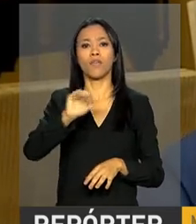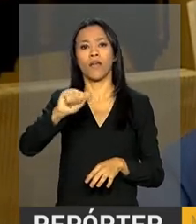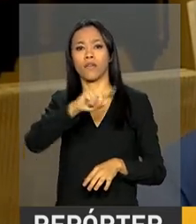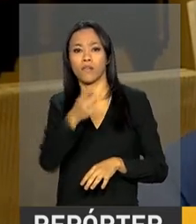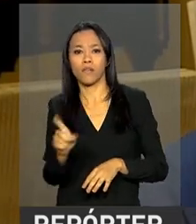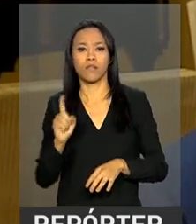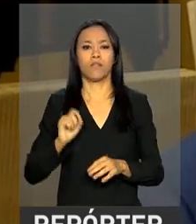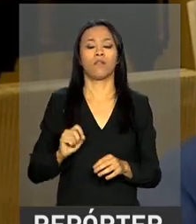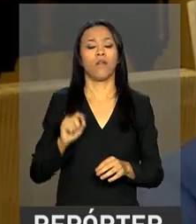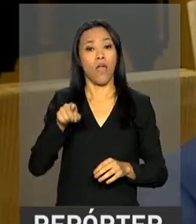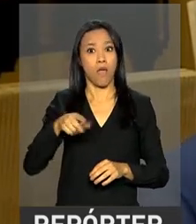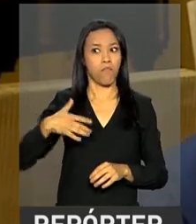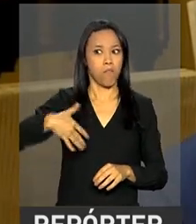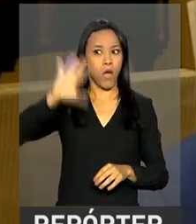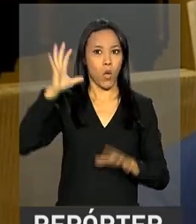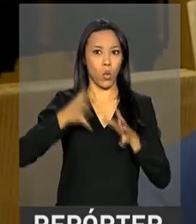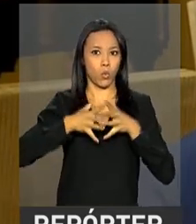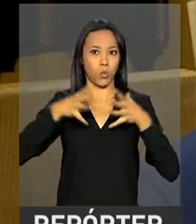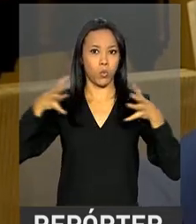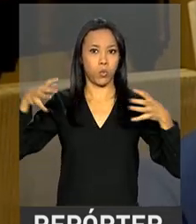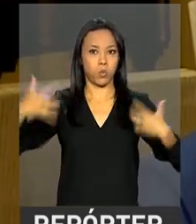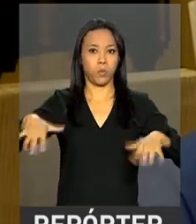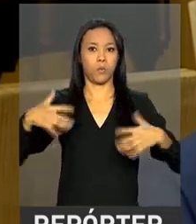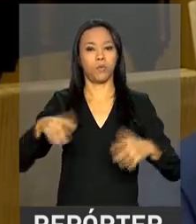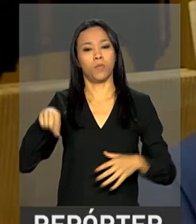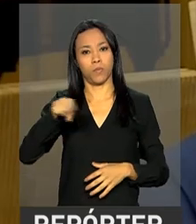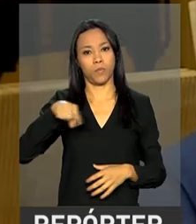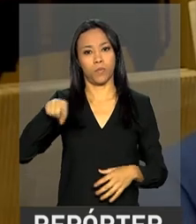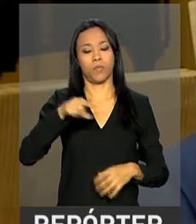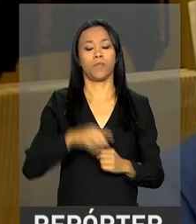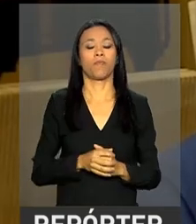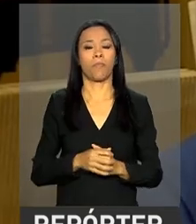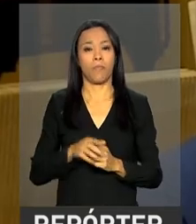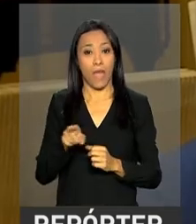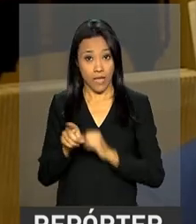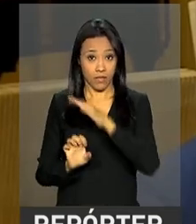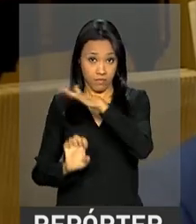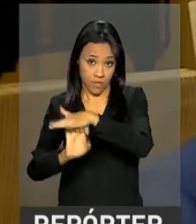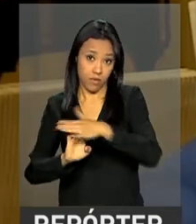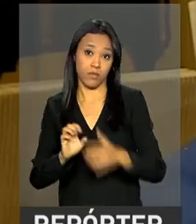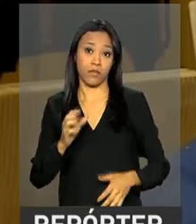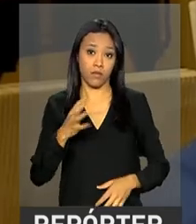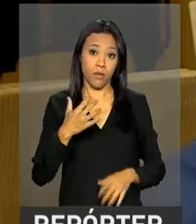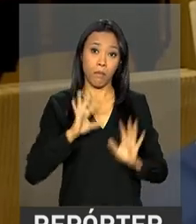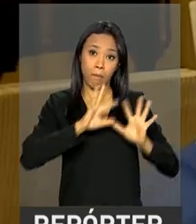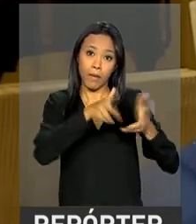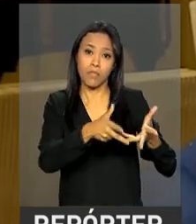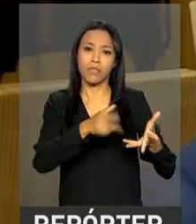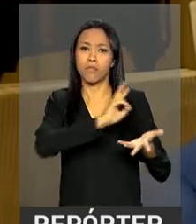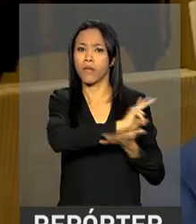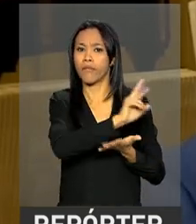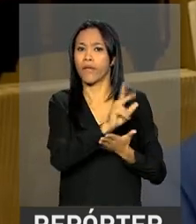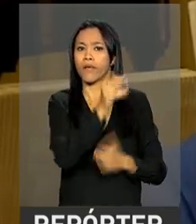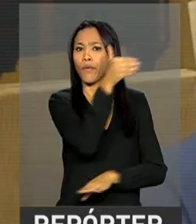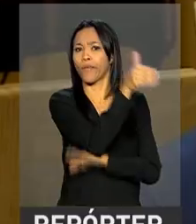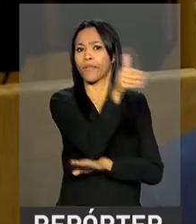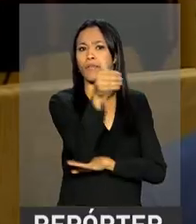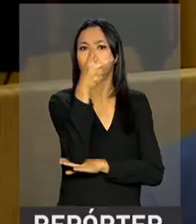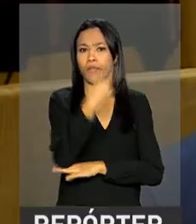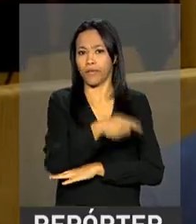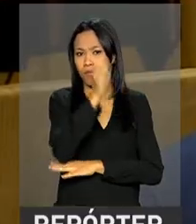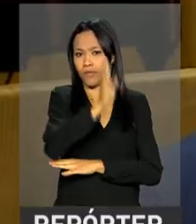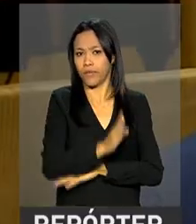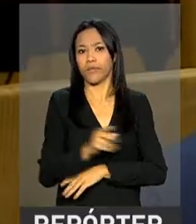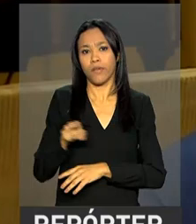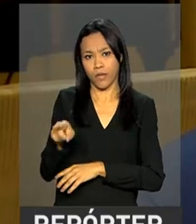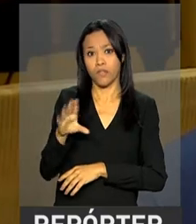Brasil, é uma das maiores empresas de aviação civil brasileira. Essa empresa também participa em vários hotéis no Brasil. Eles